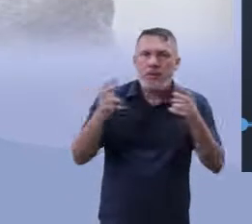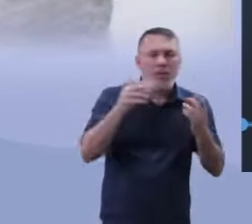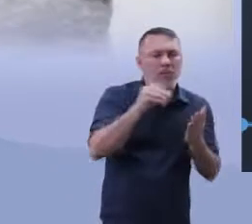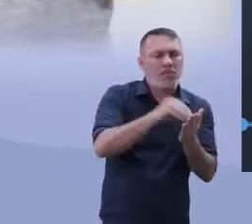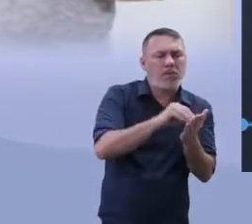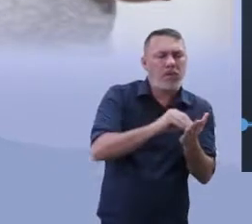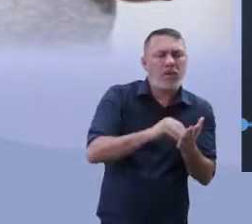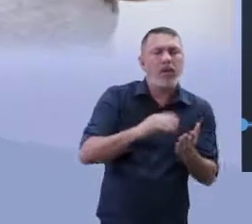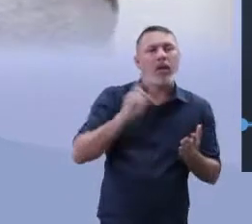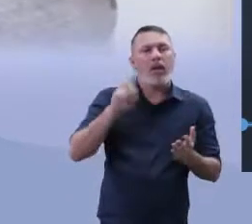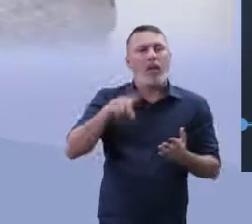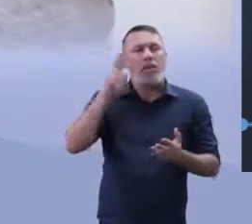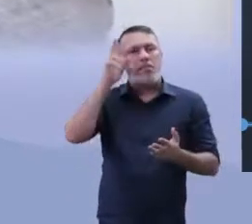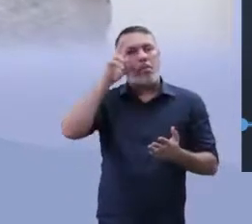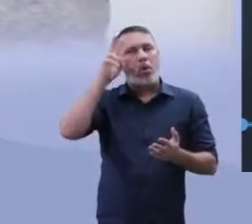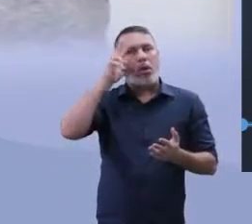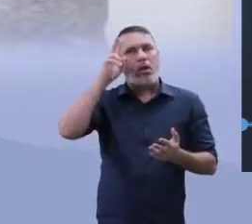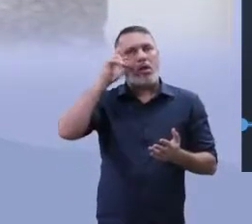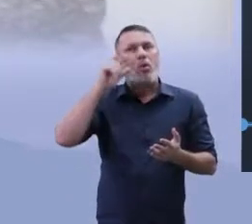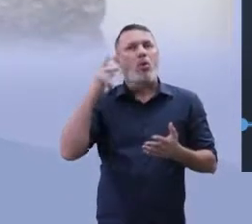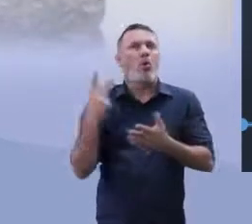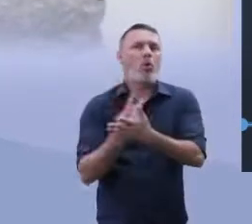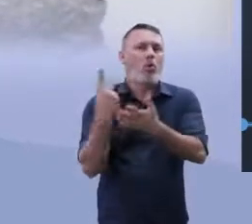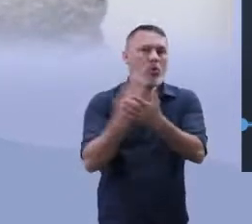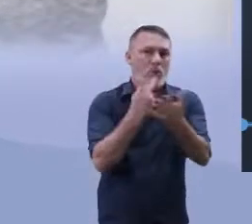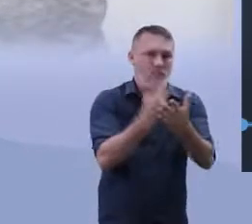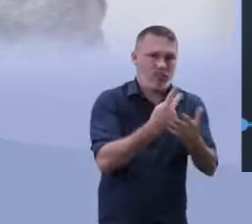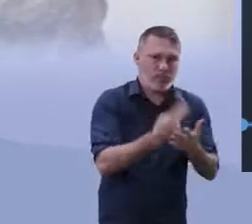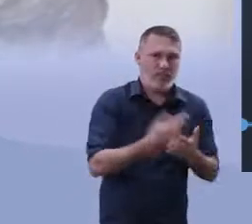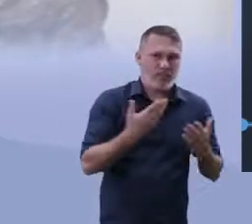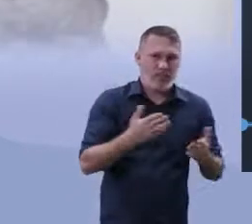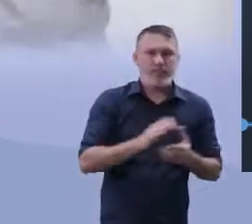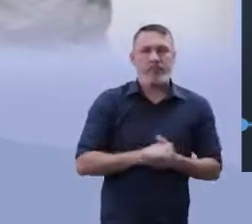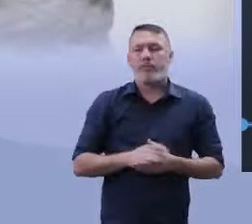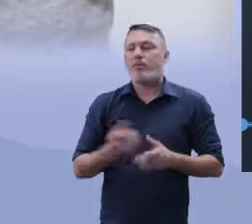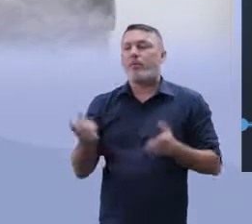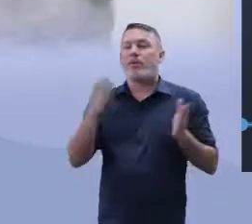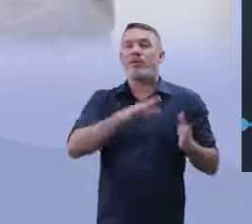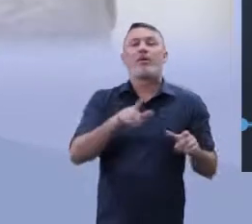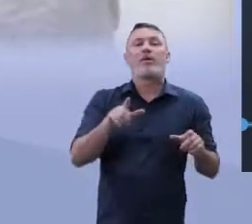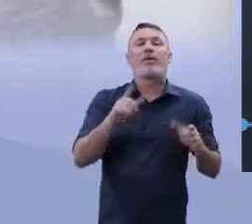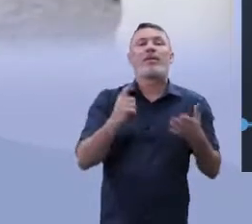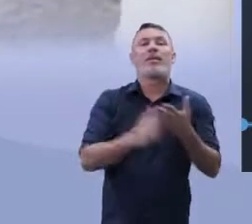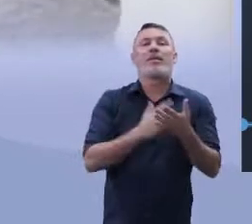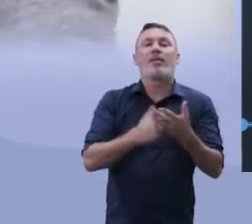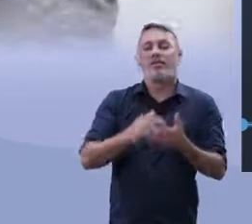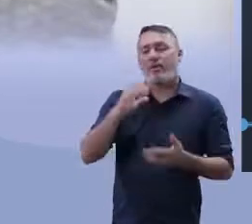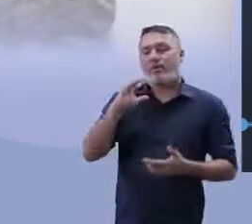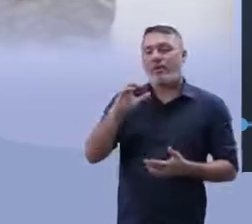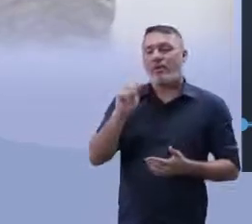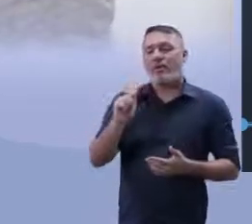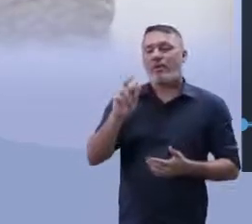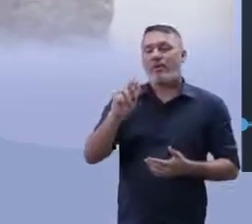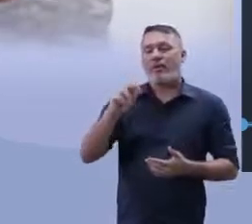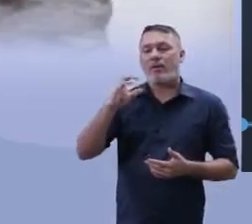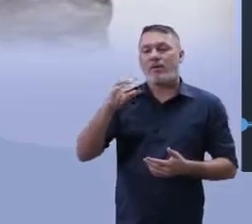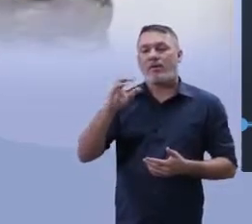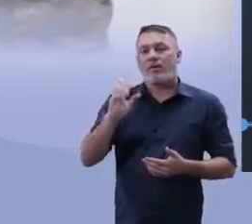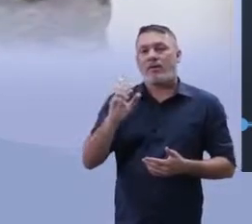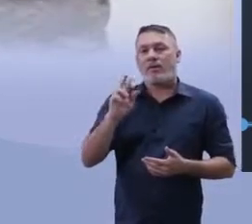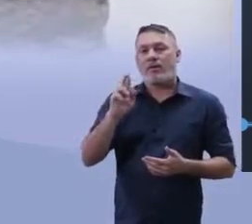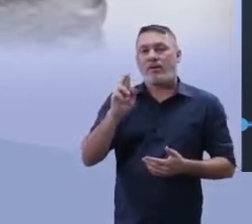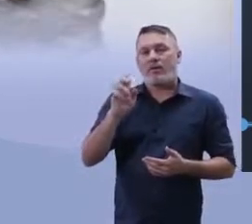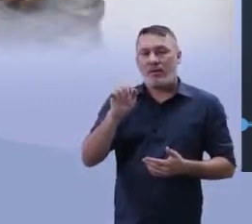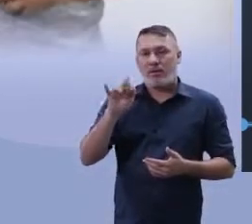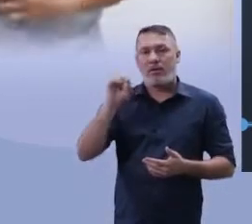Do outro lado, eu tenho os Carcereiros, que falam no livro de Drauzio, que é um médico que ele trabalhou, né, no Carandiru, no